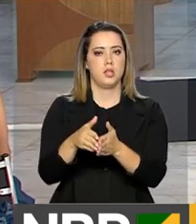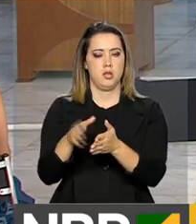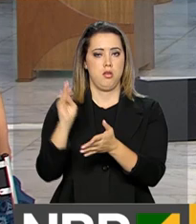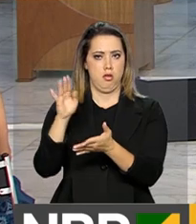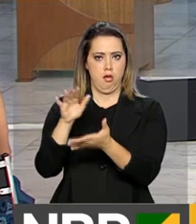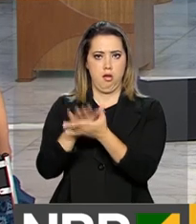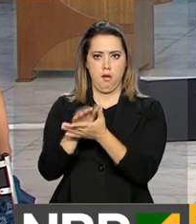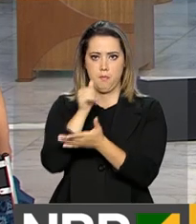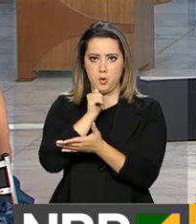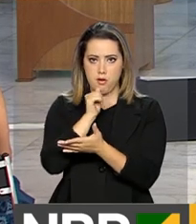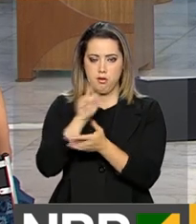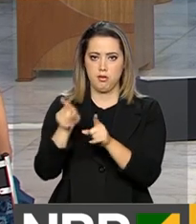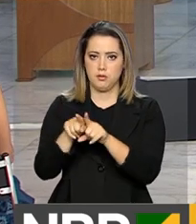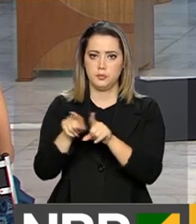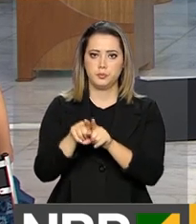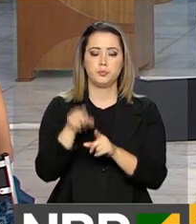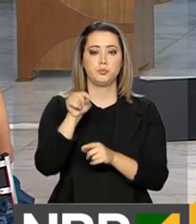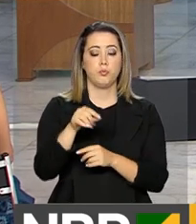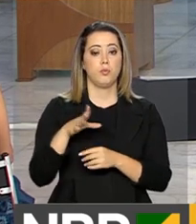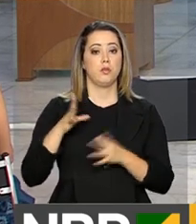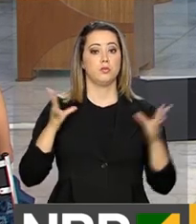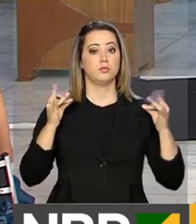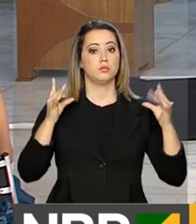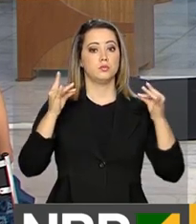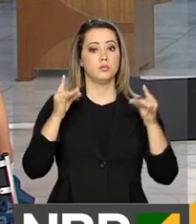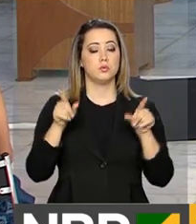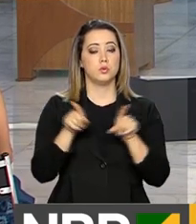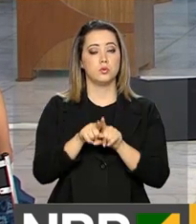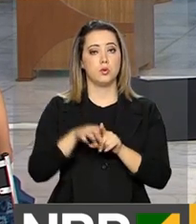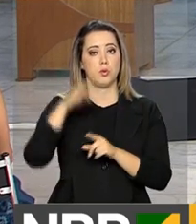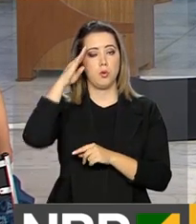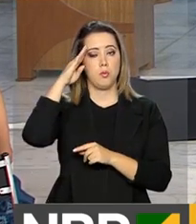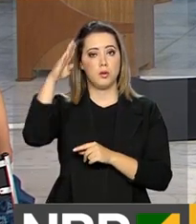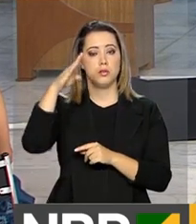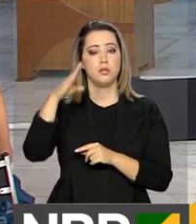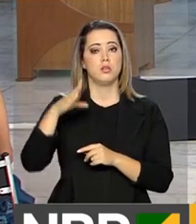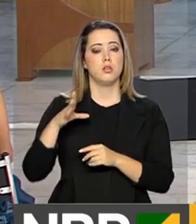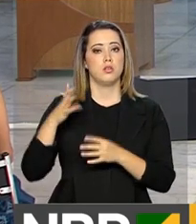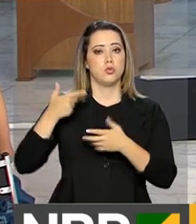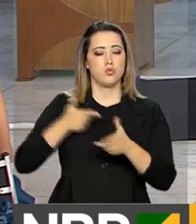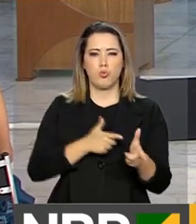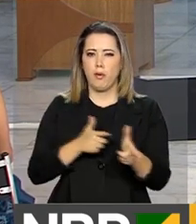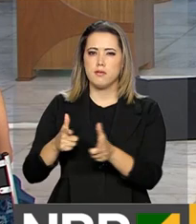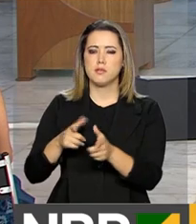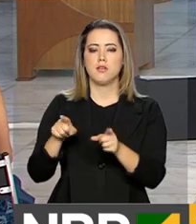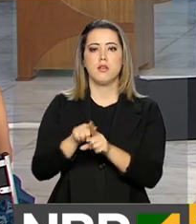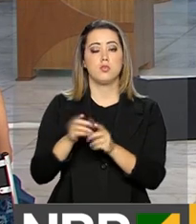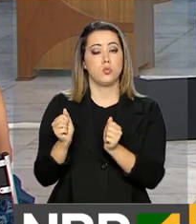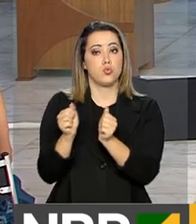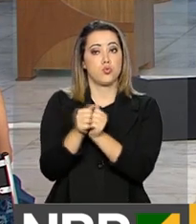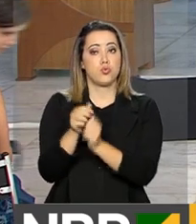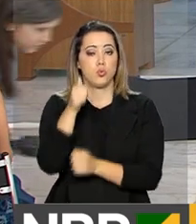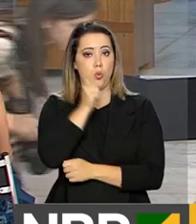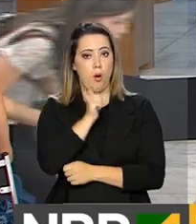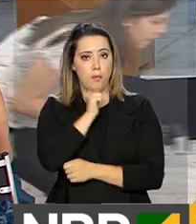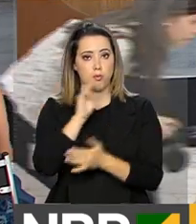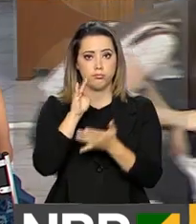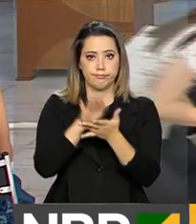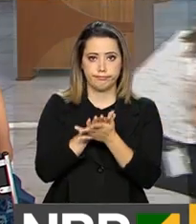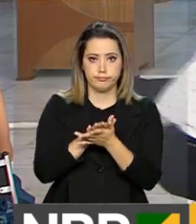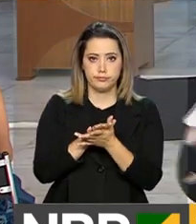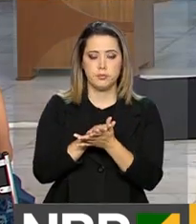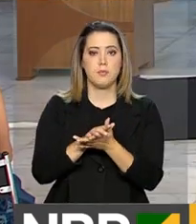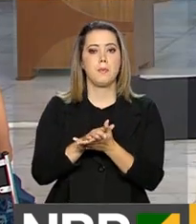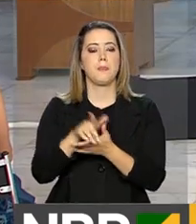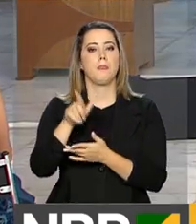general do Exército Eduardo Dias da Costa Vilas Boas, comandante do Exército e senhora, tenente brigadeiro